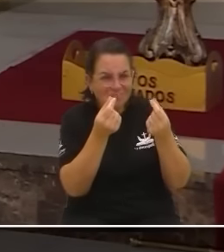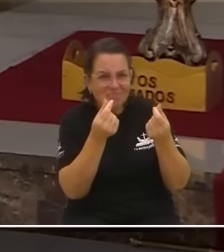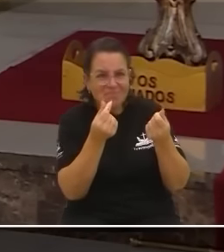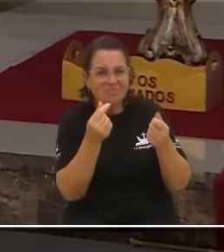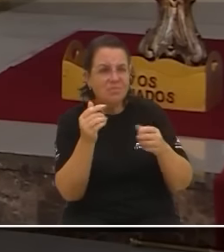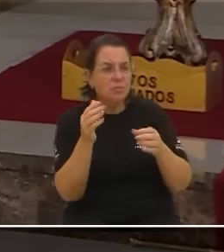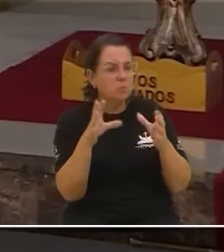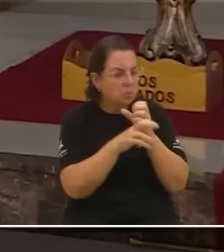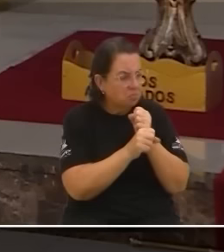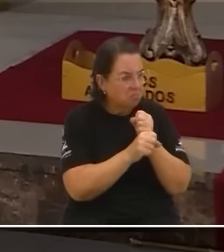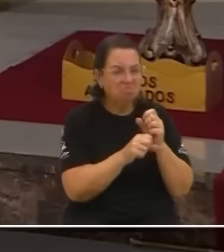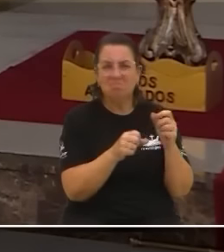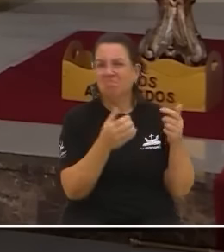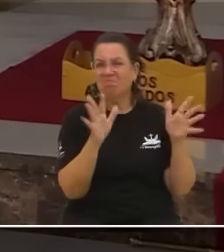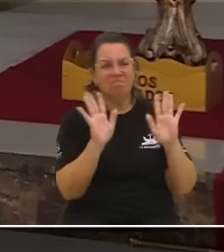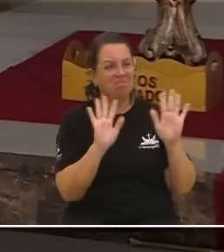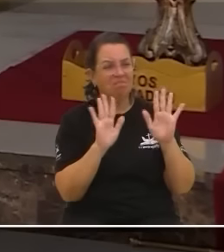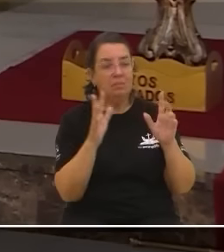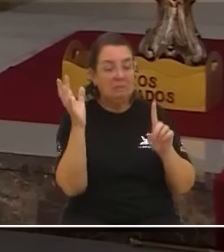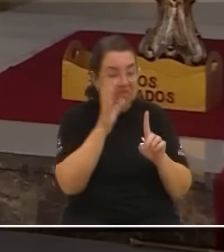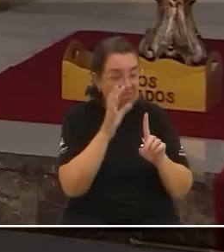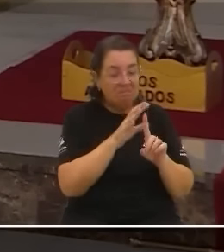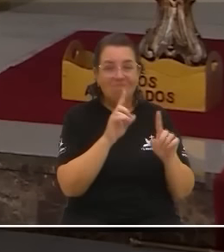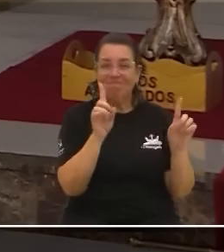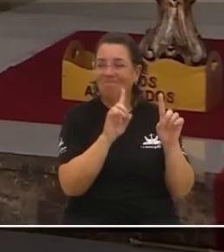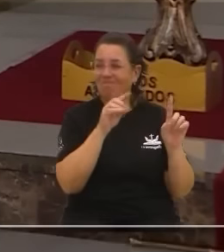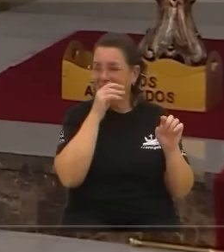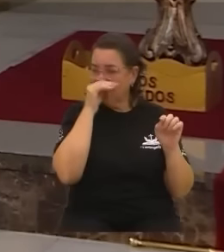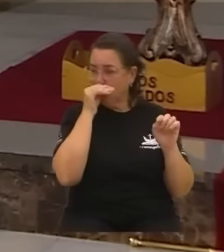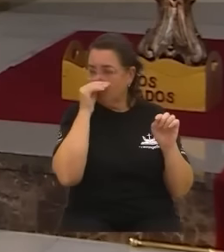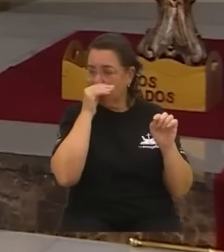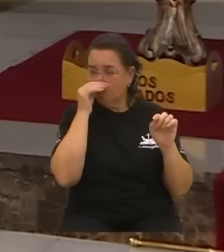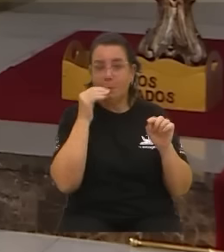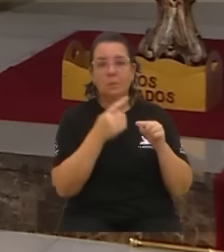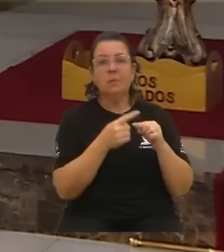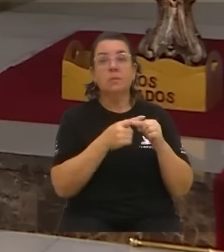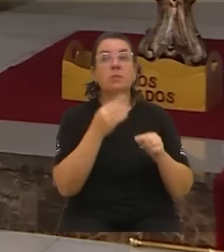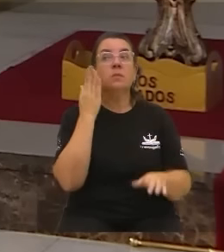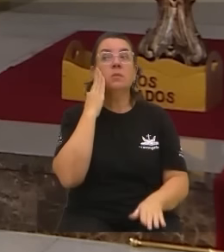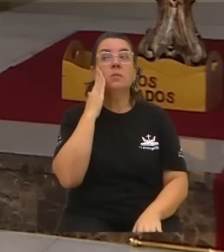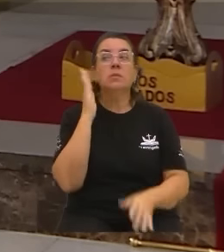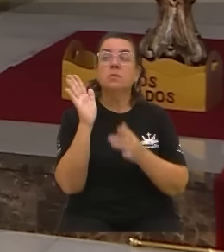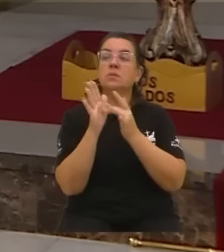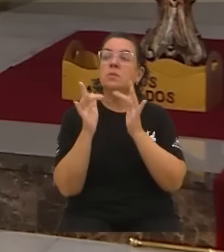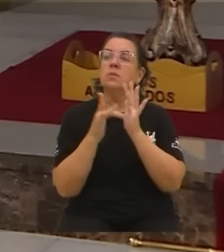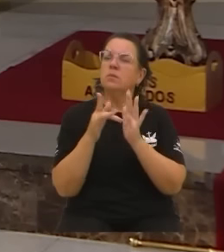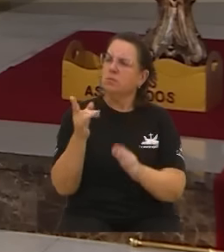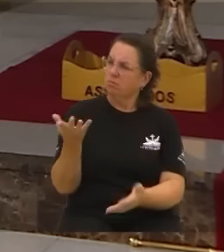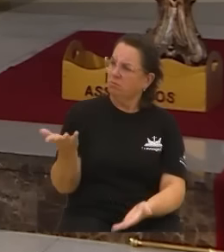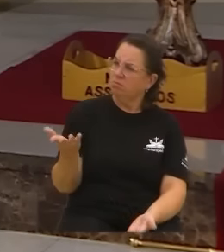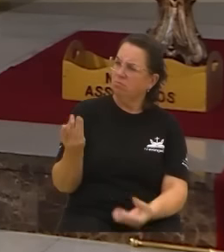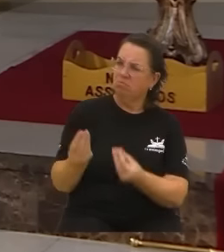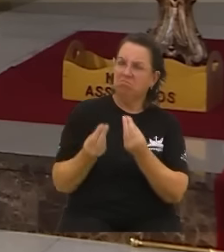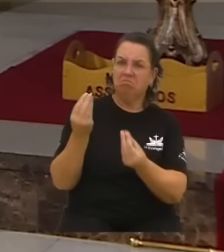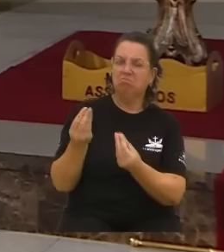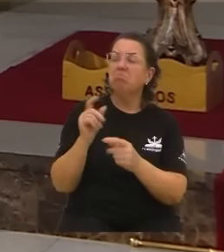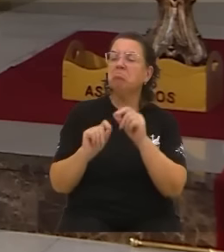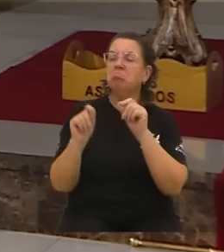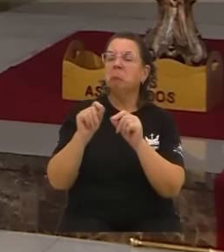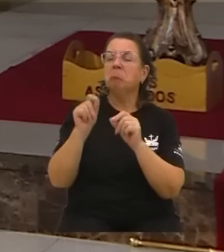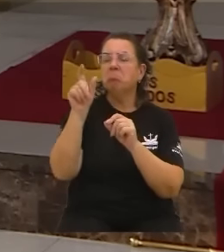preencheu. A influência não lhe preencheu. Porque ele ouviu falar de Jesus de Nazaré.